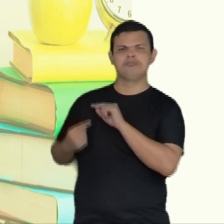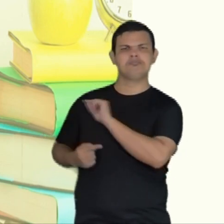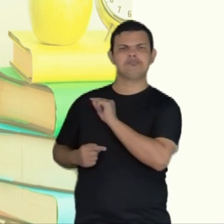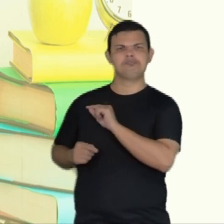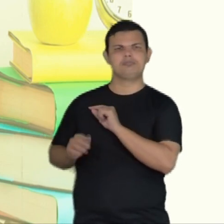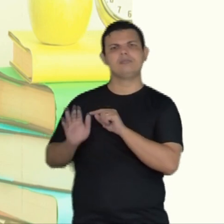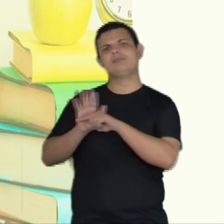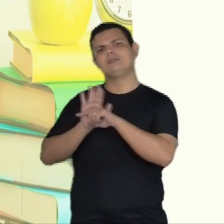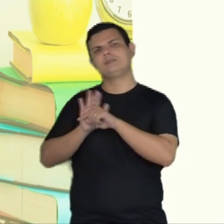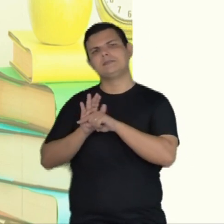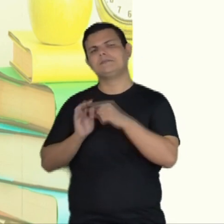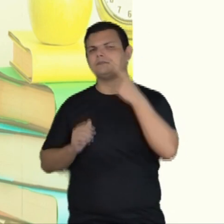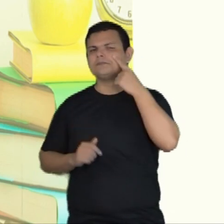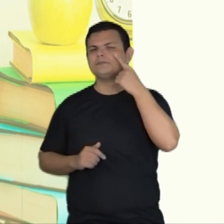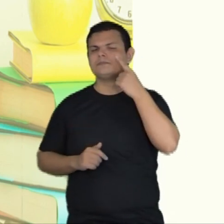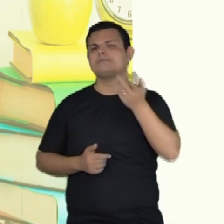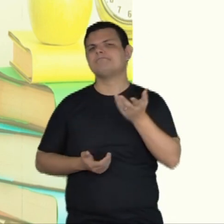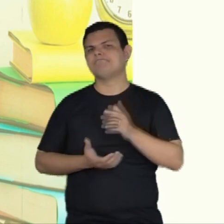aí, vou dar um tempinho para você.